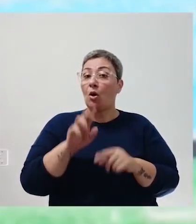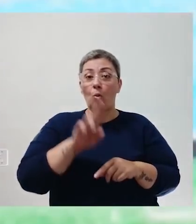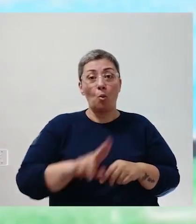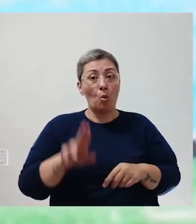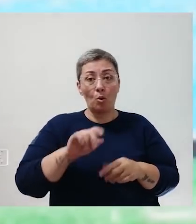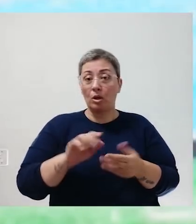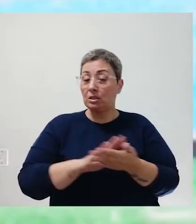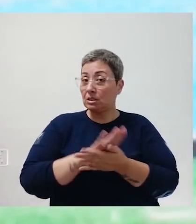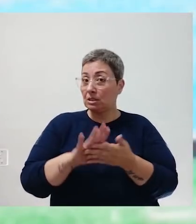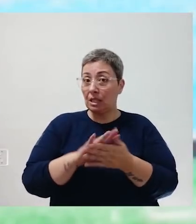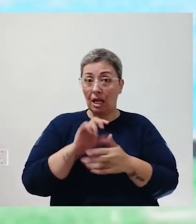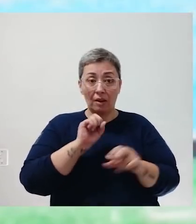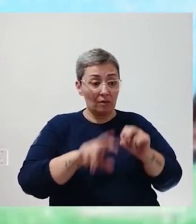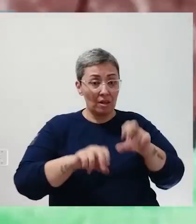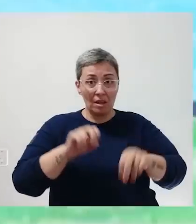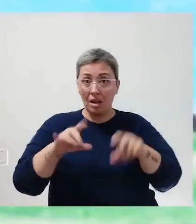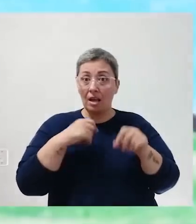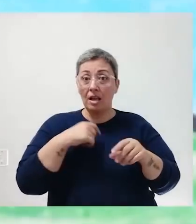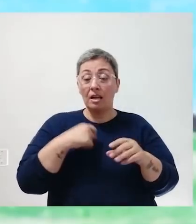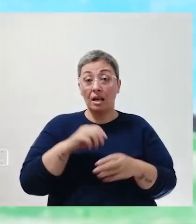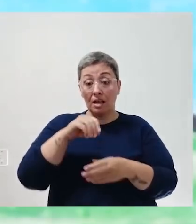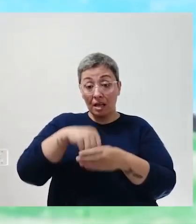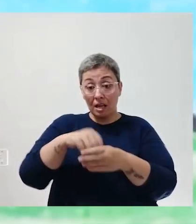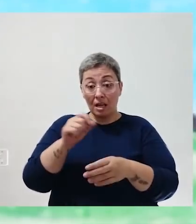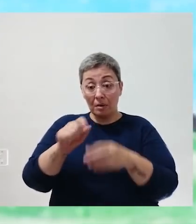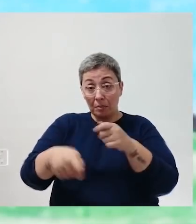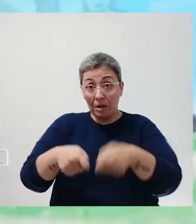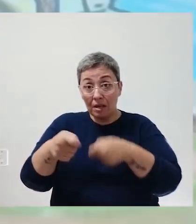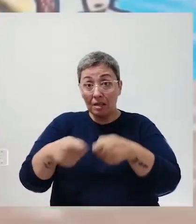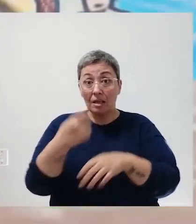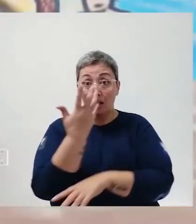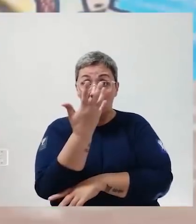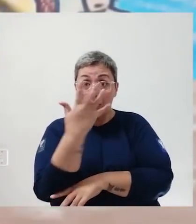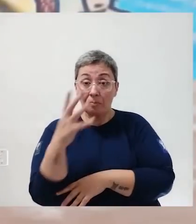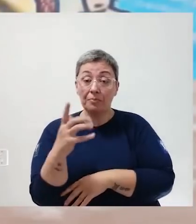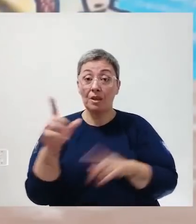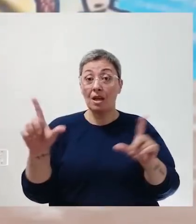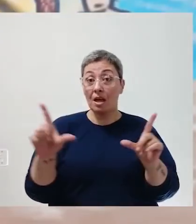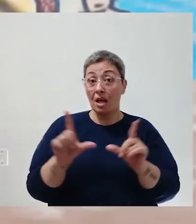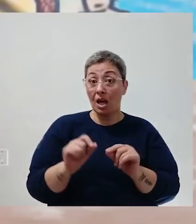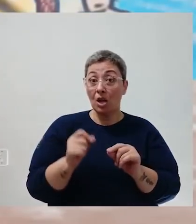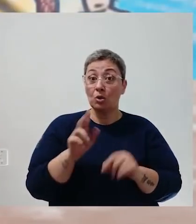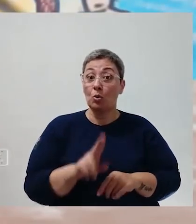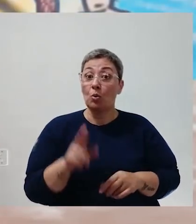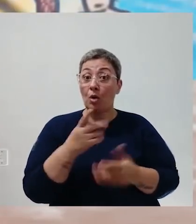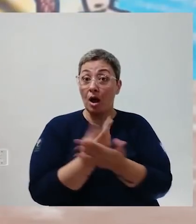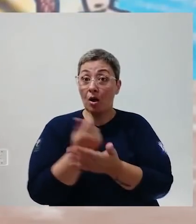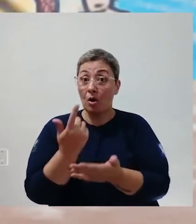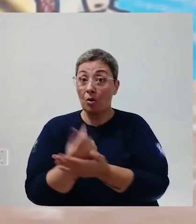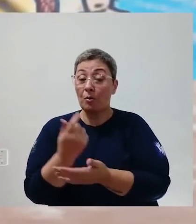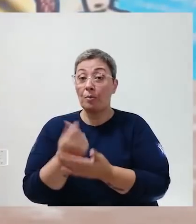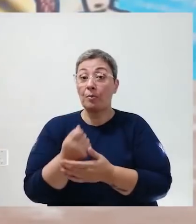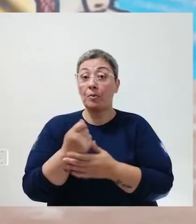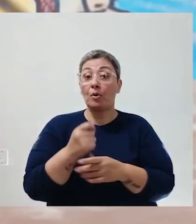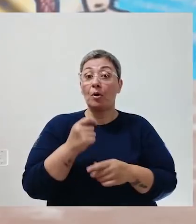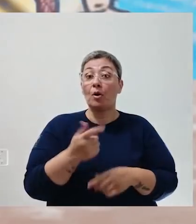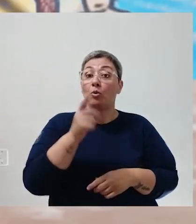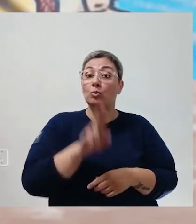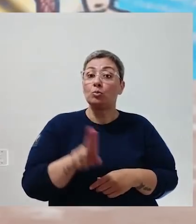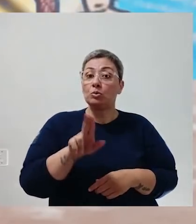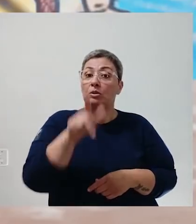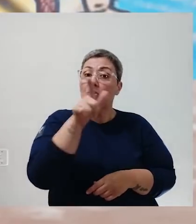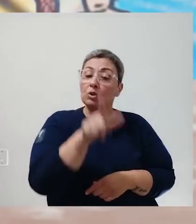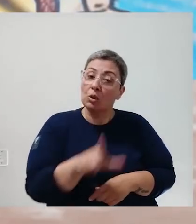não usando agrotóxicos e reflorestando, reduzindo o consumo e